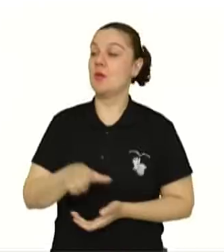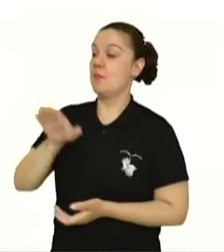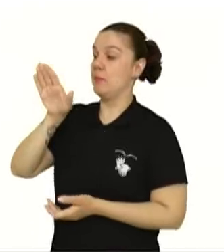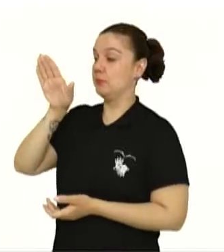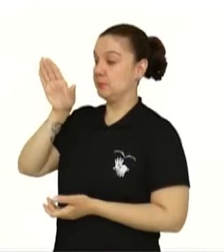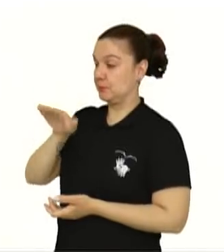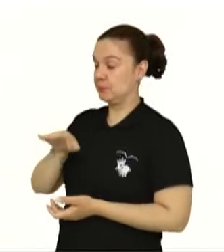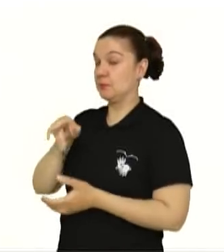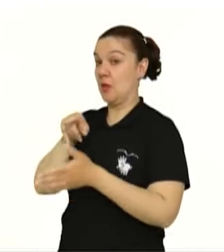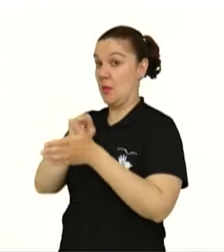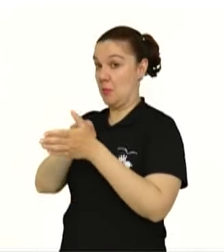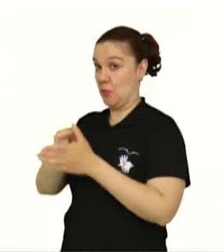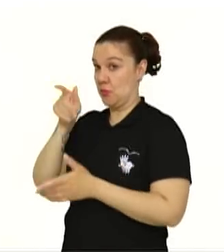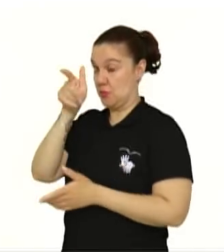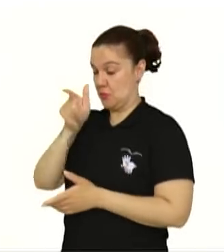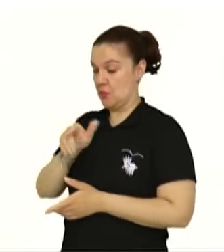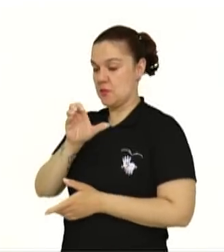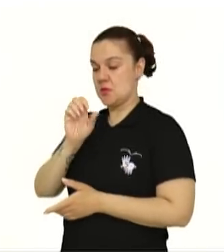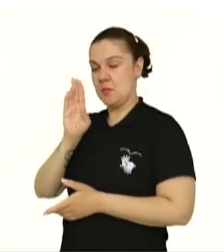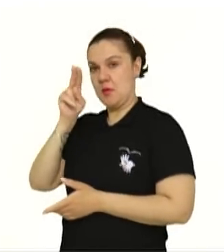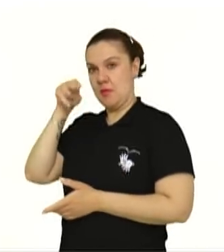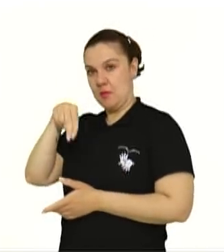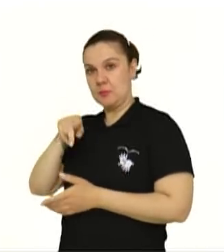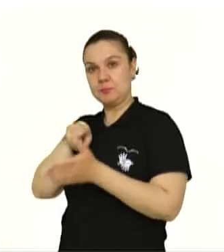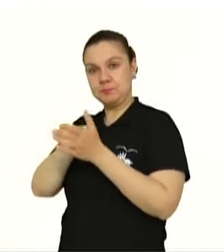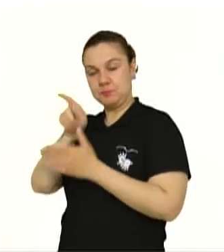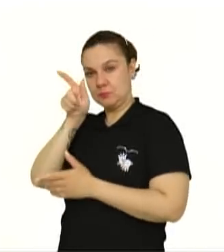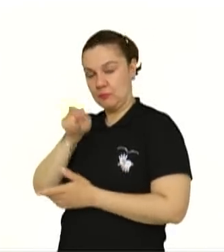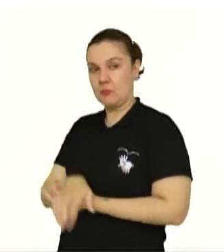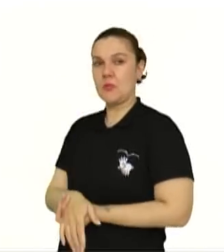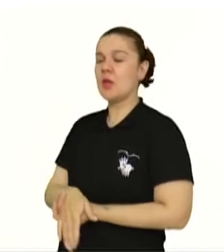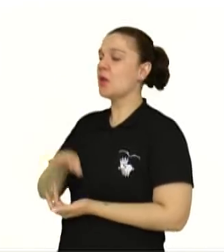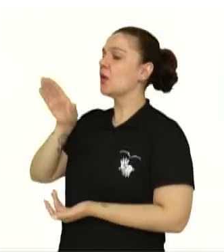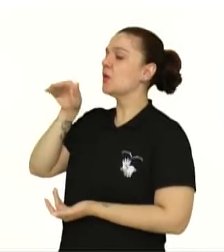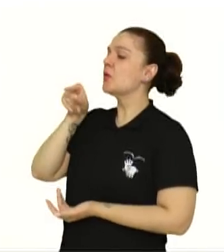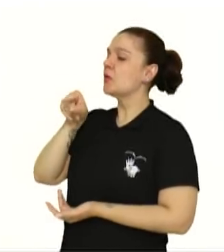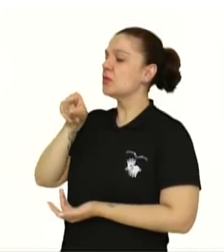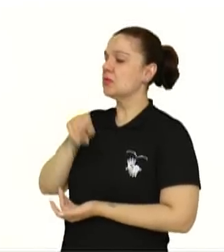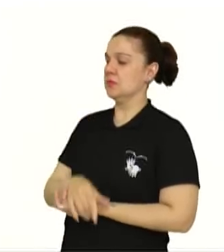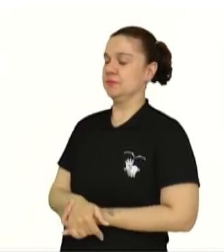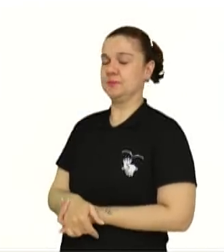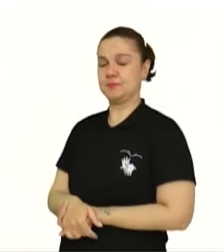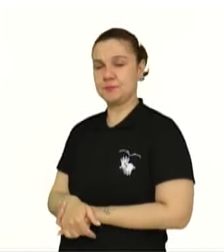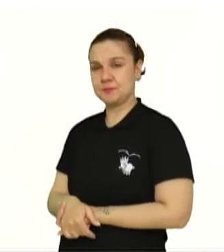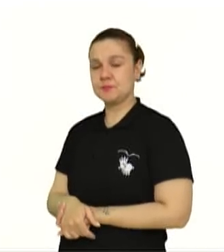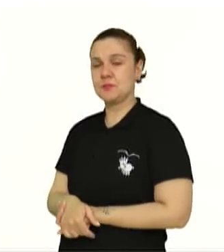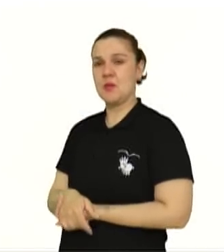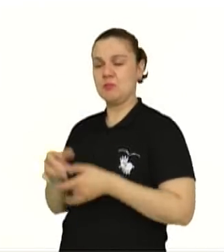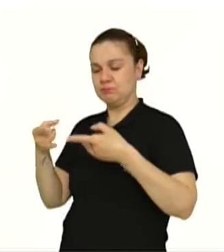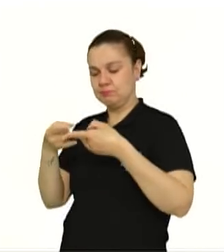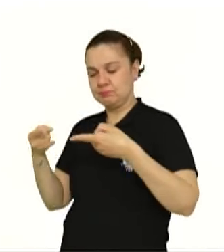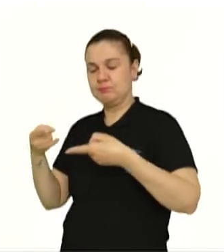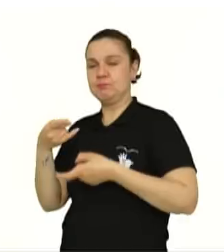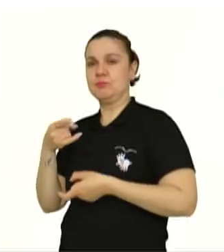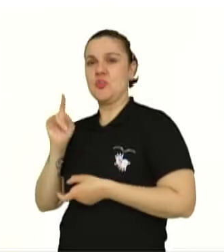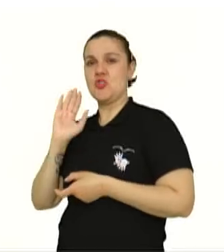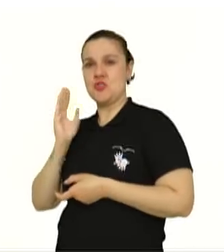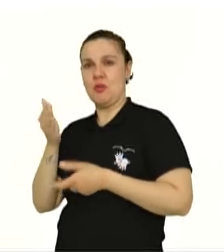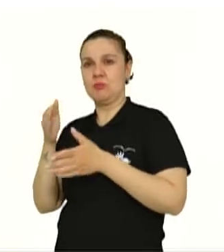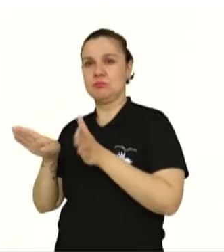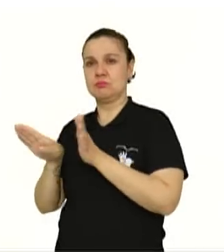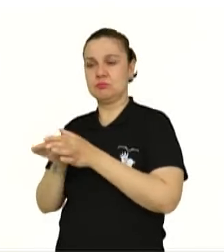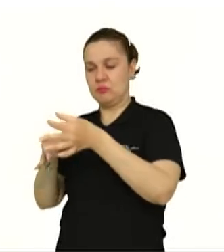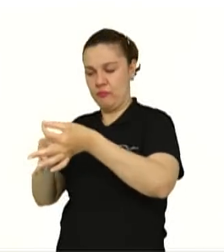E aí a CBN retorna aqui uma nova pergunta para o Hudson José. Hudson José, as faturas de água já